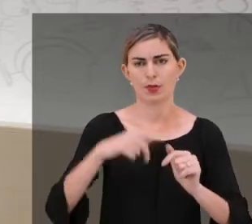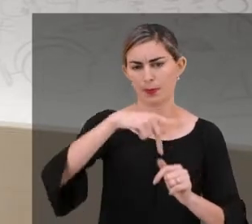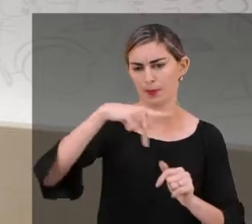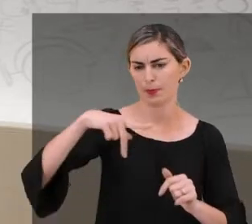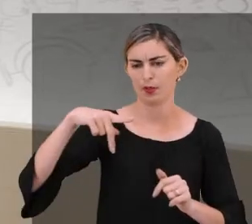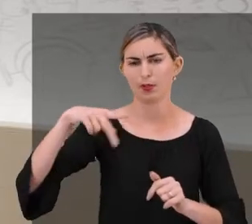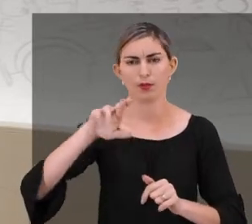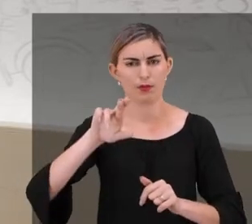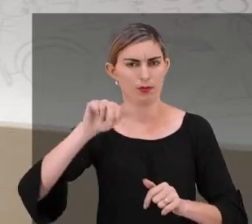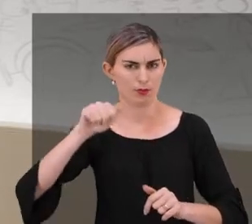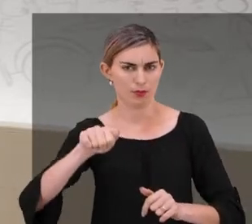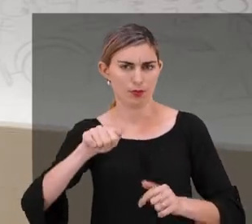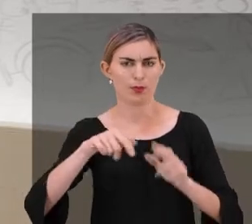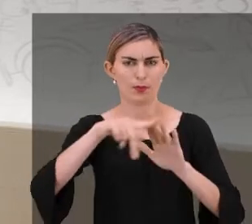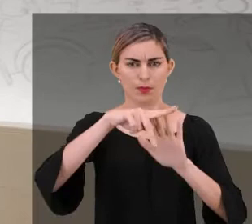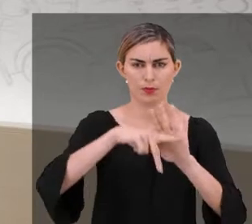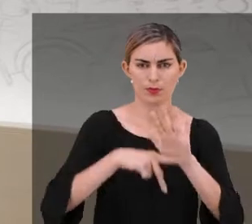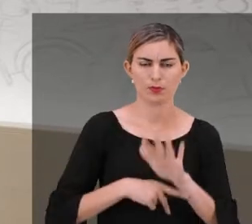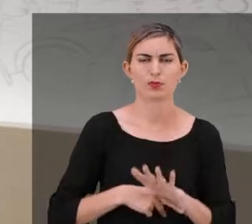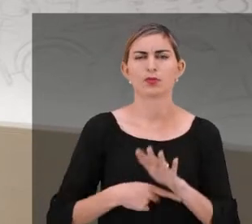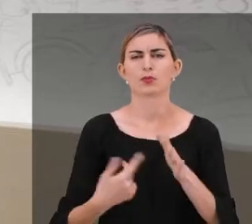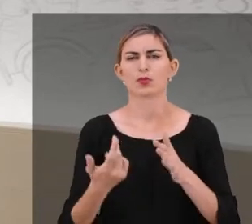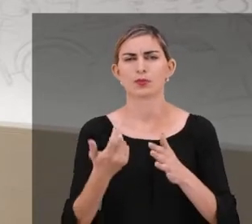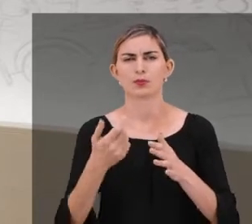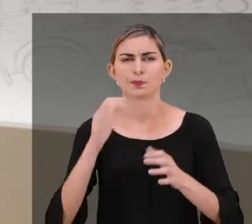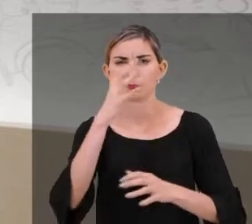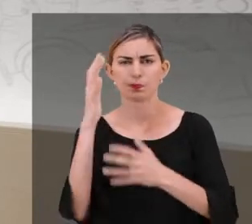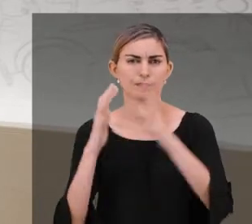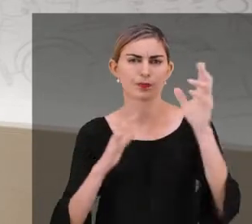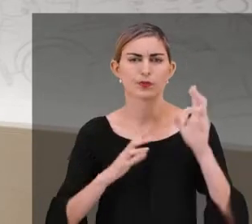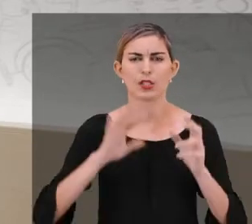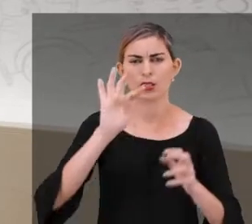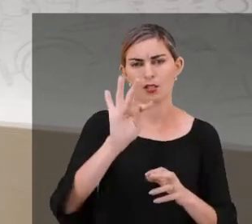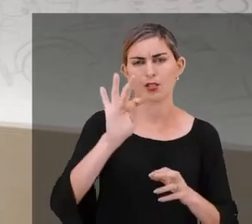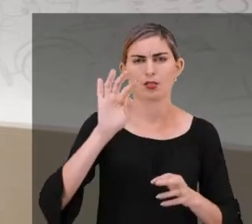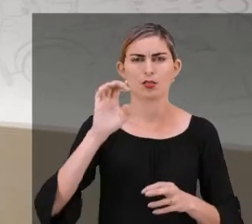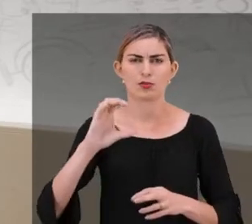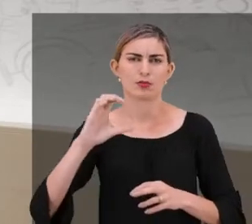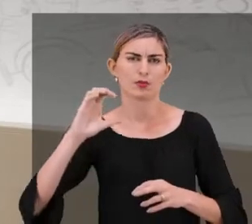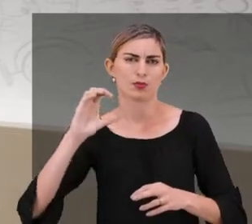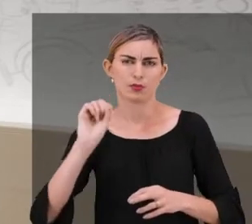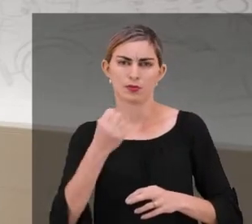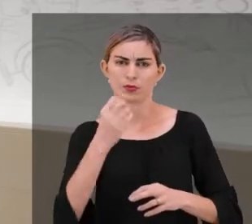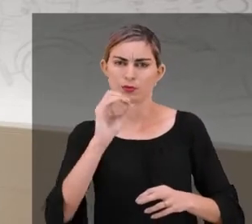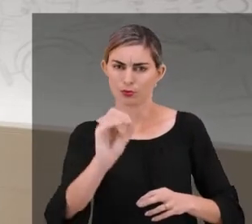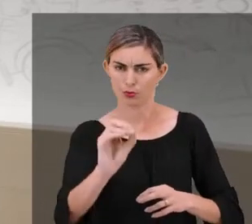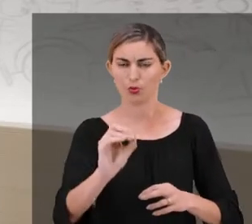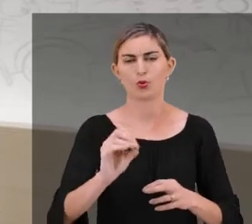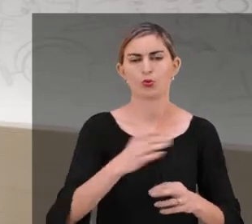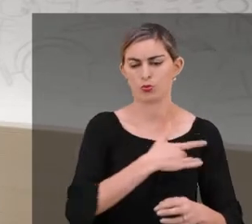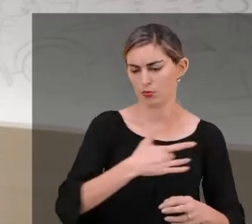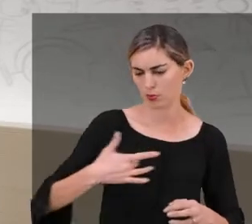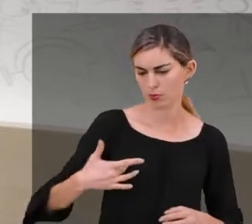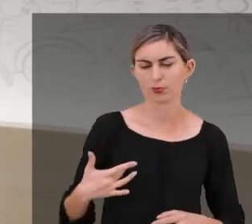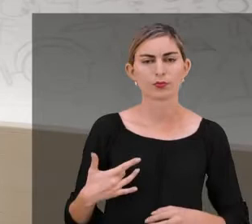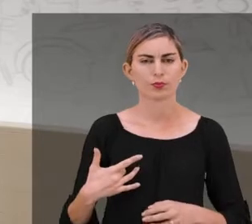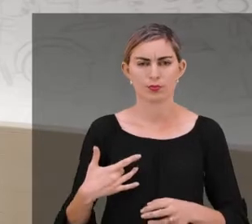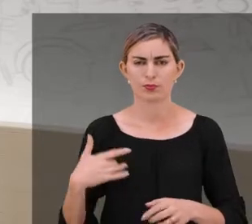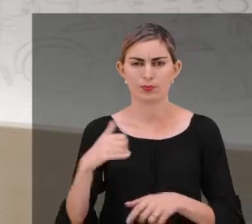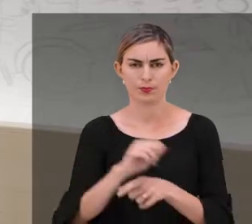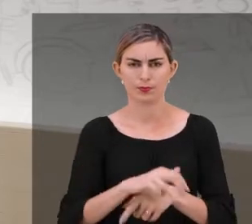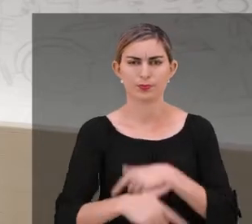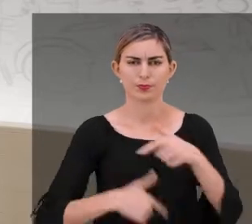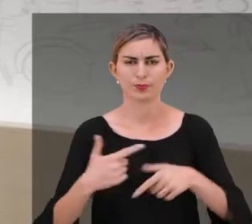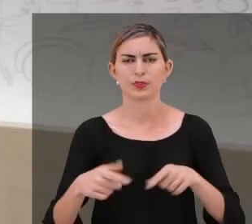estar dividida em PPRA, Programa de Prevenção de Riscos Ambientais, PCMSO, Programa de Controle Médico de Saúde